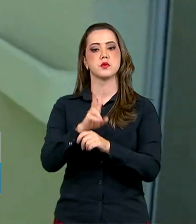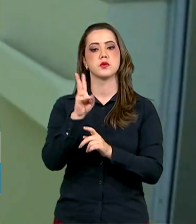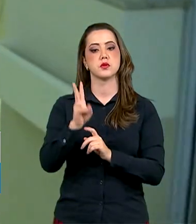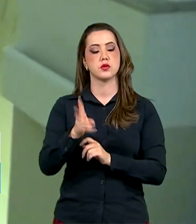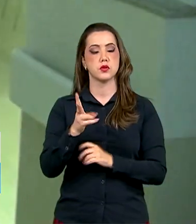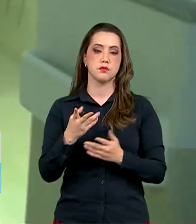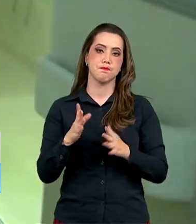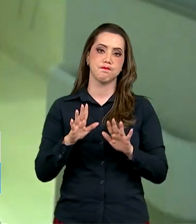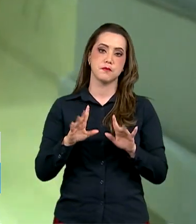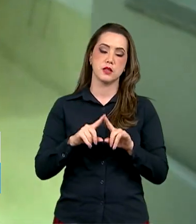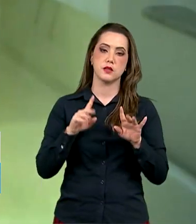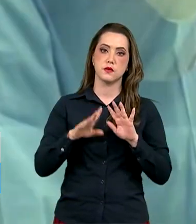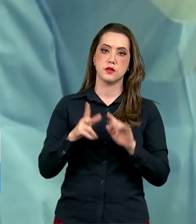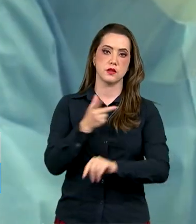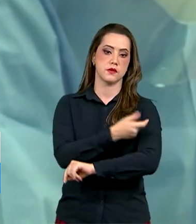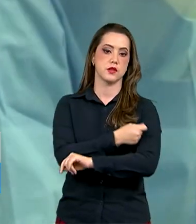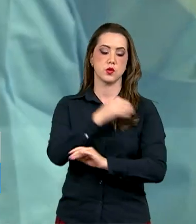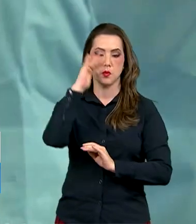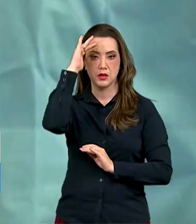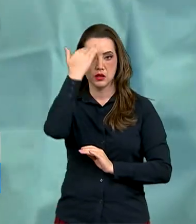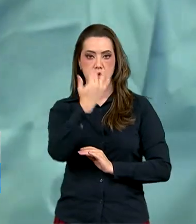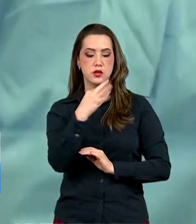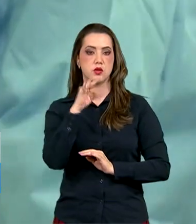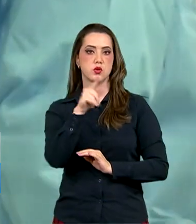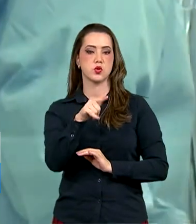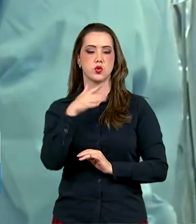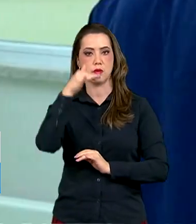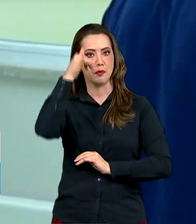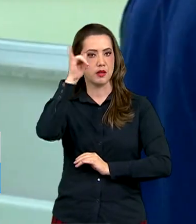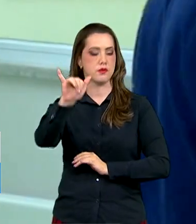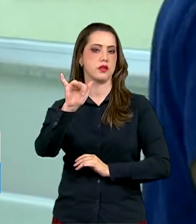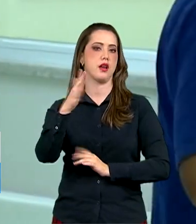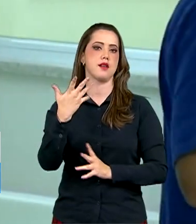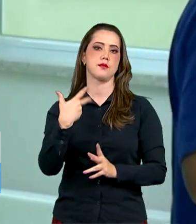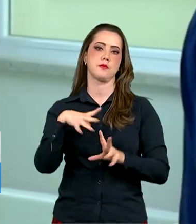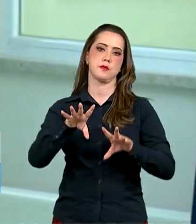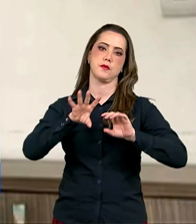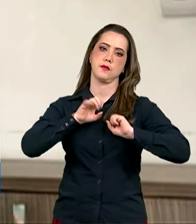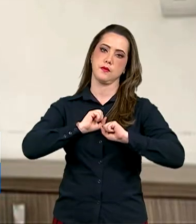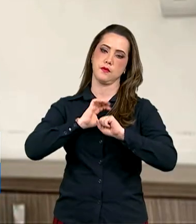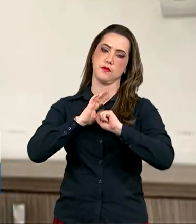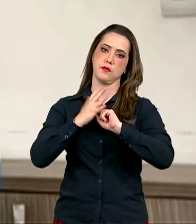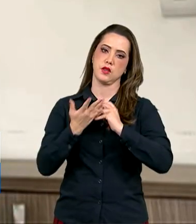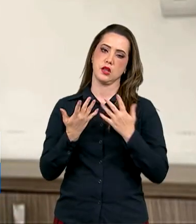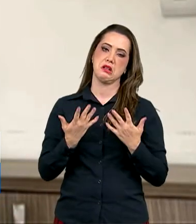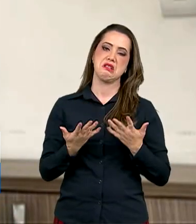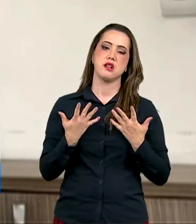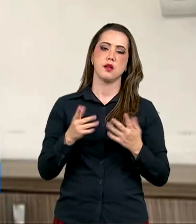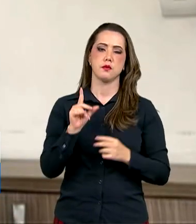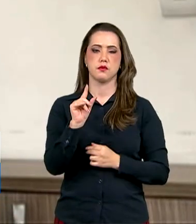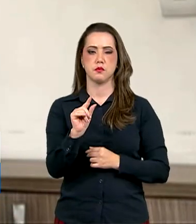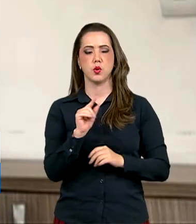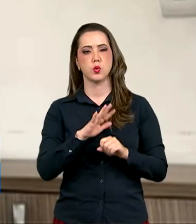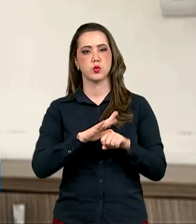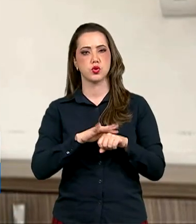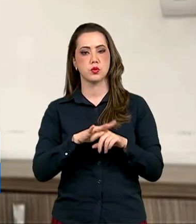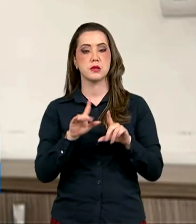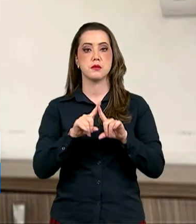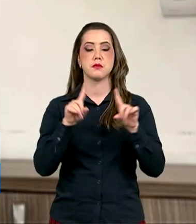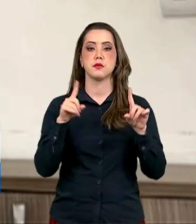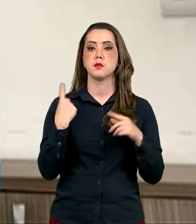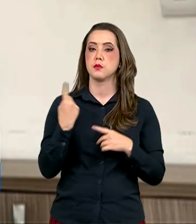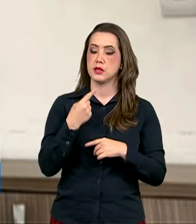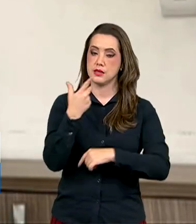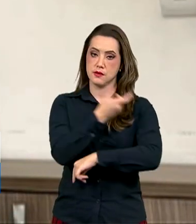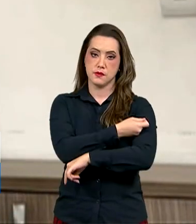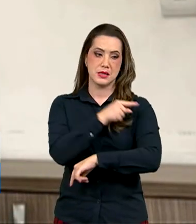as vacinas não cumpram um papel na prevenção da infecção leve, da transmissão, elas continuam